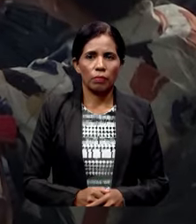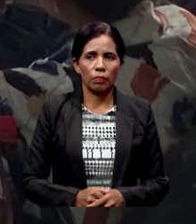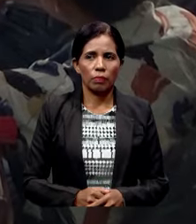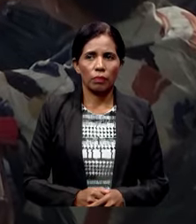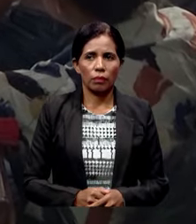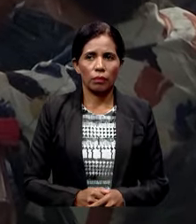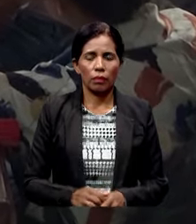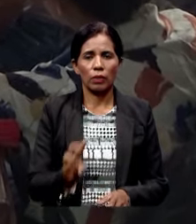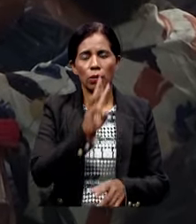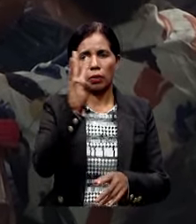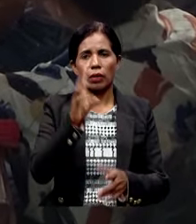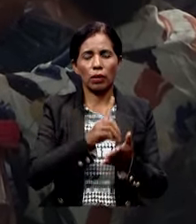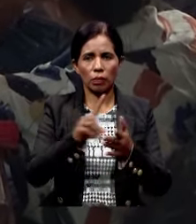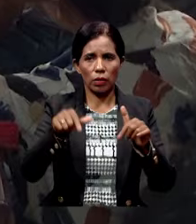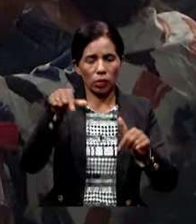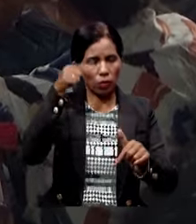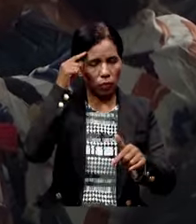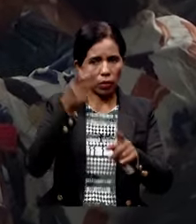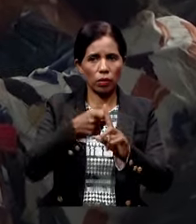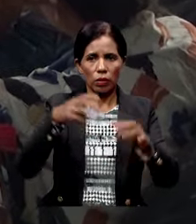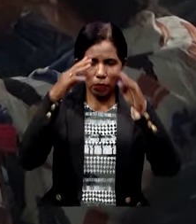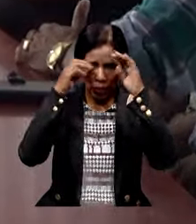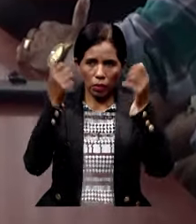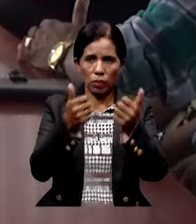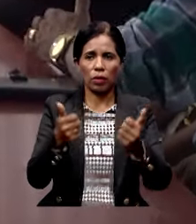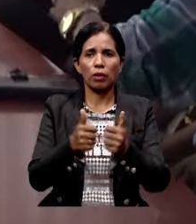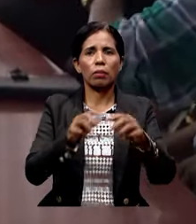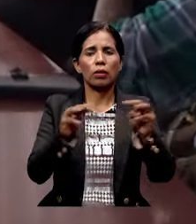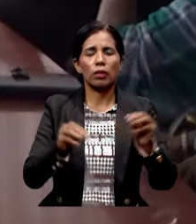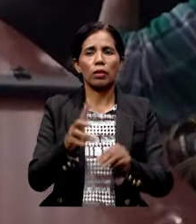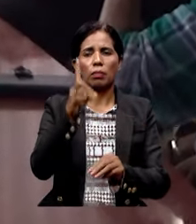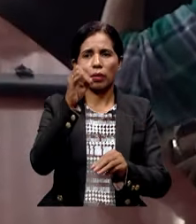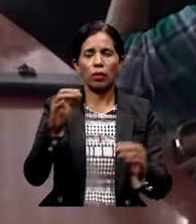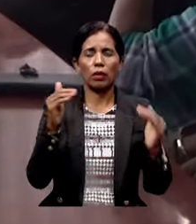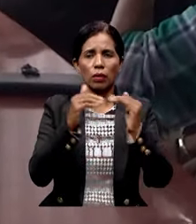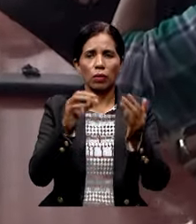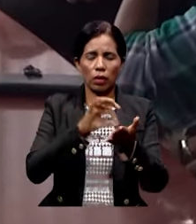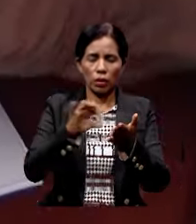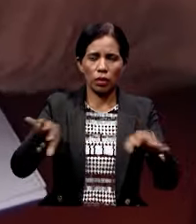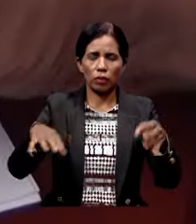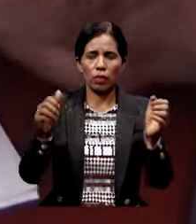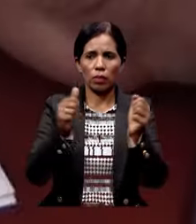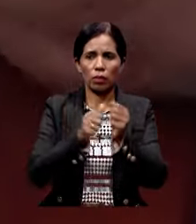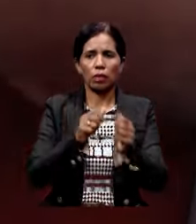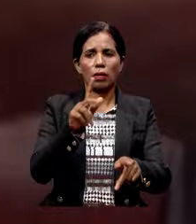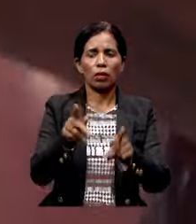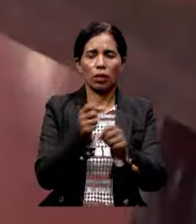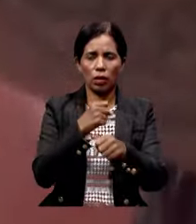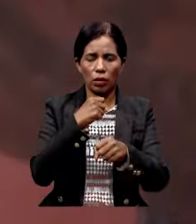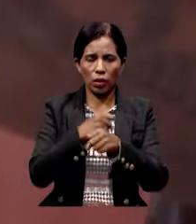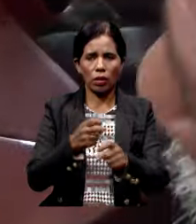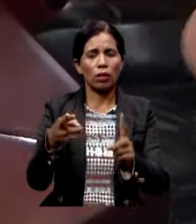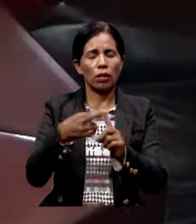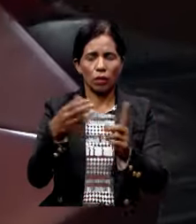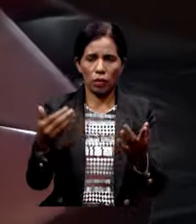E a quarta semana, né, governo e o presidente autorrar o município dele encontro no assina acordo com a comunidade afetada para construção um cemitério Fong,